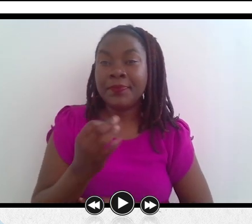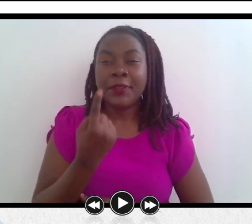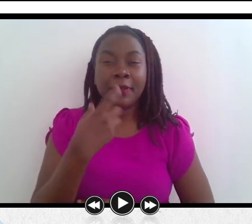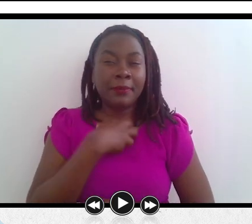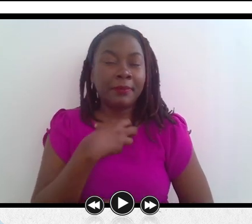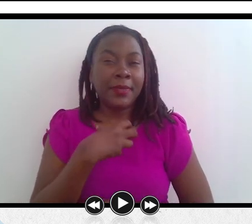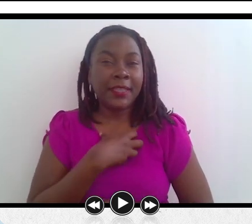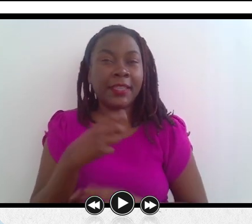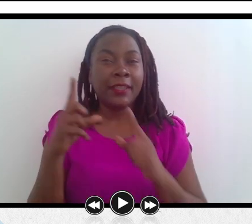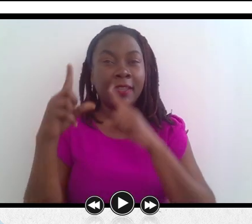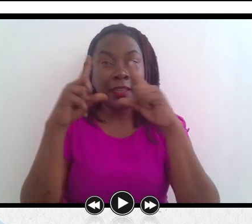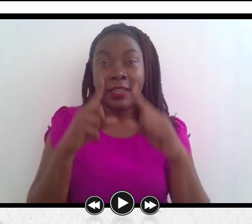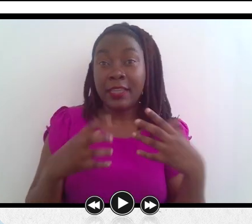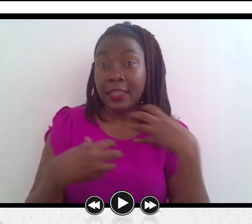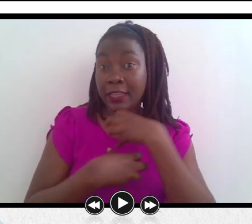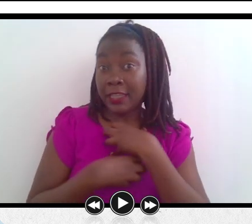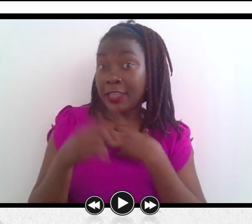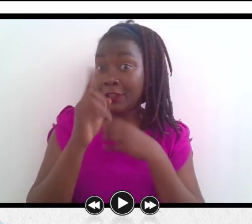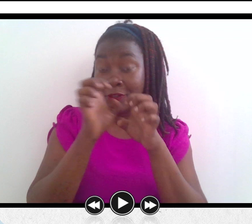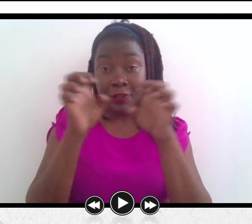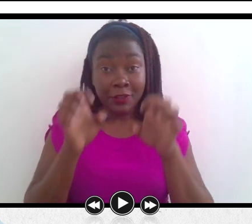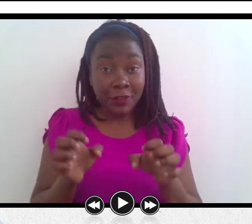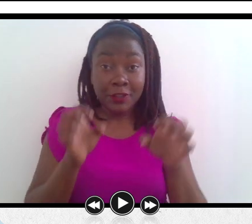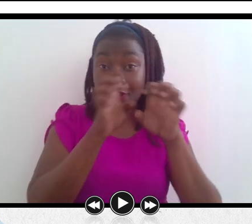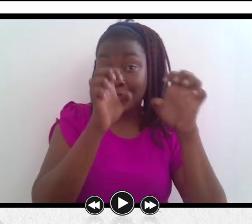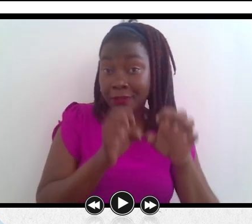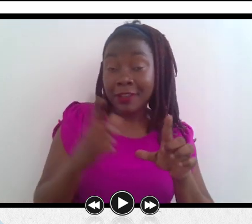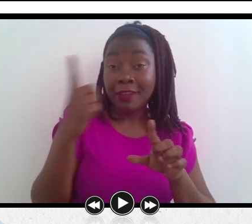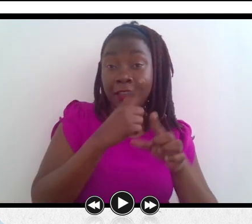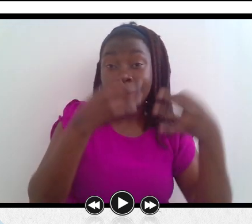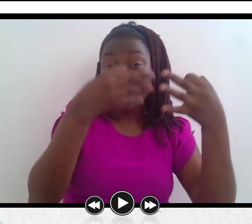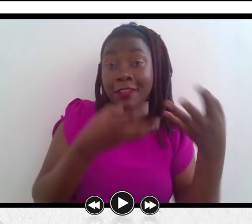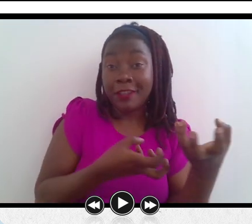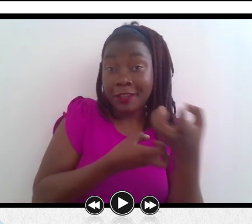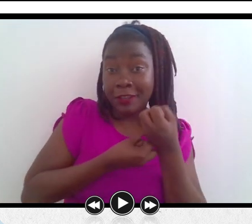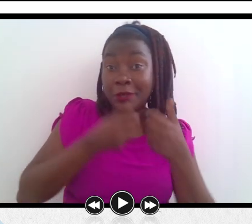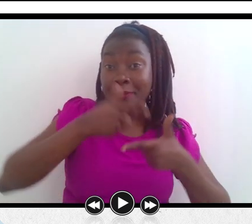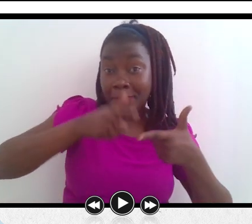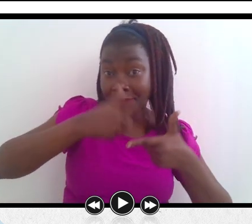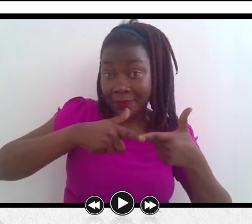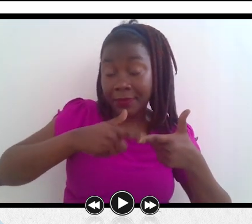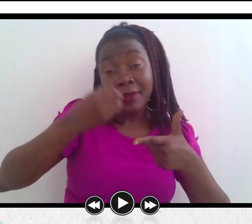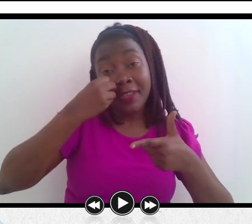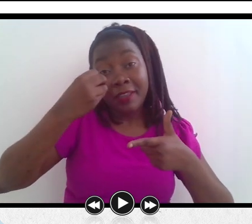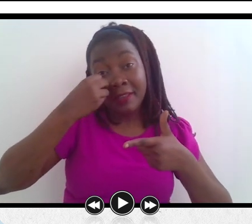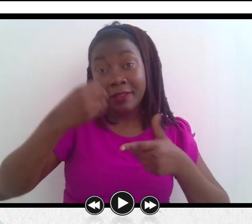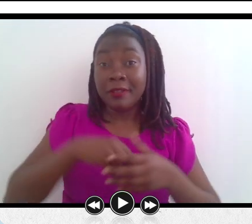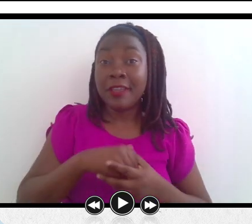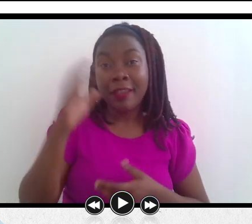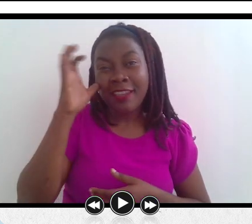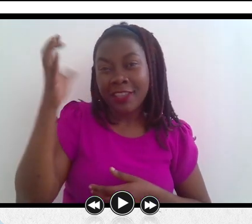Então, para a gente ter sucesso na drenagem urbana, tu precisa ter uma junção entre medidas estruturais e medidas